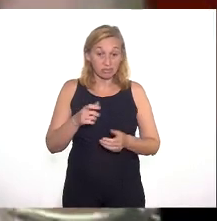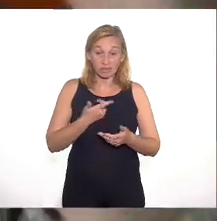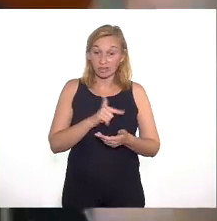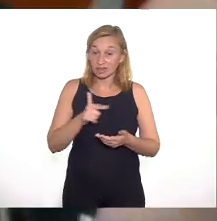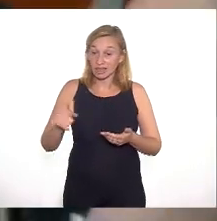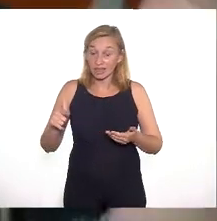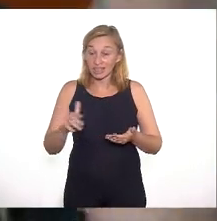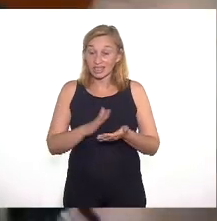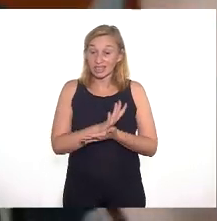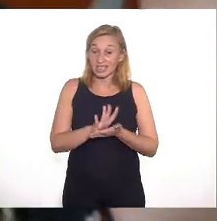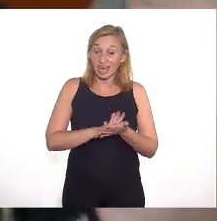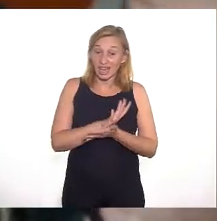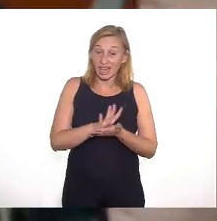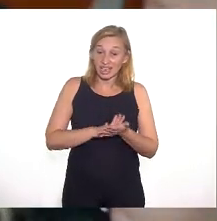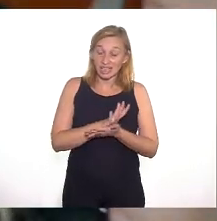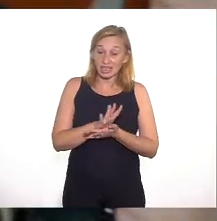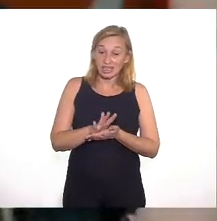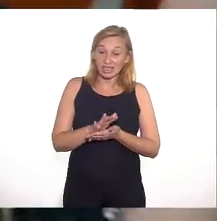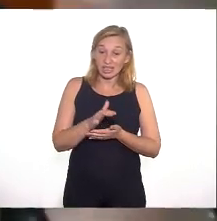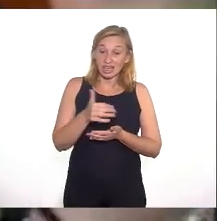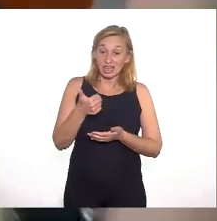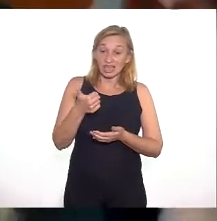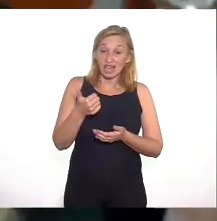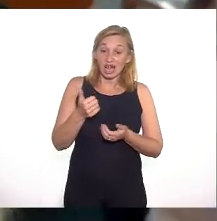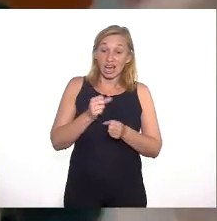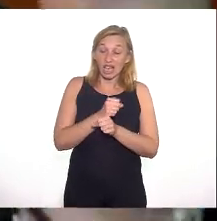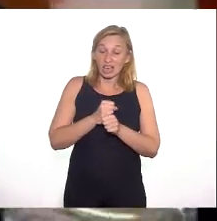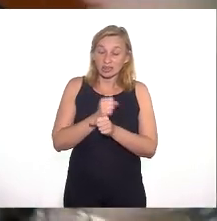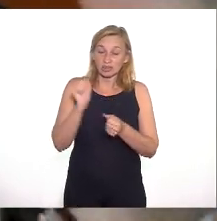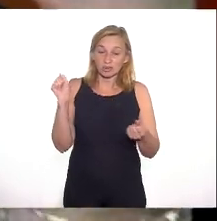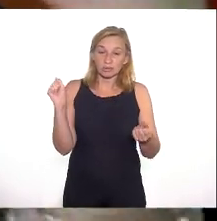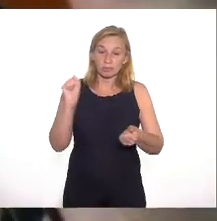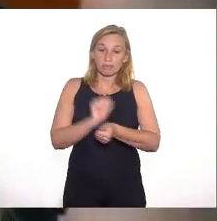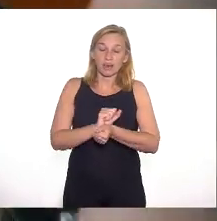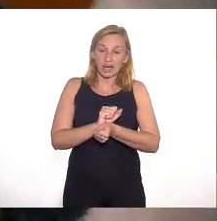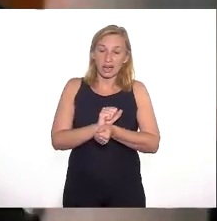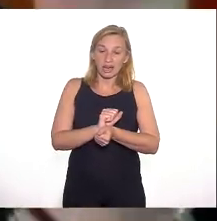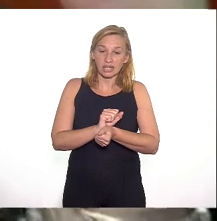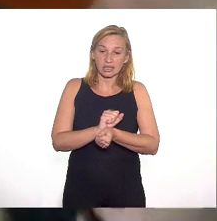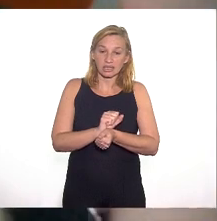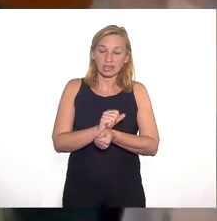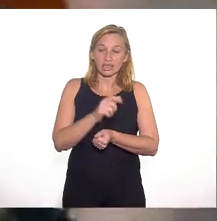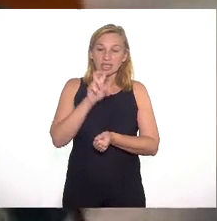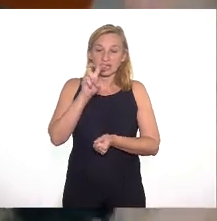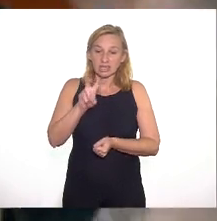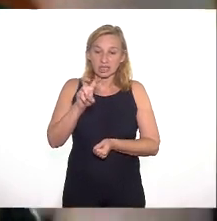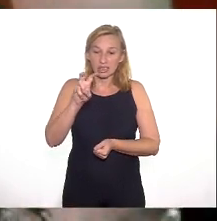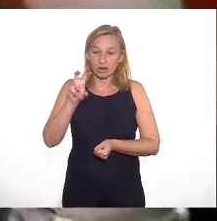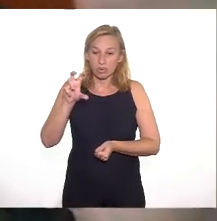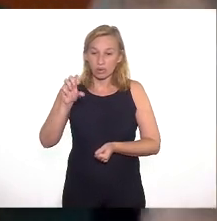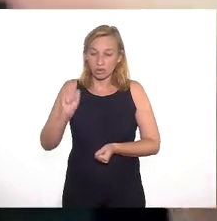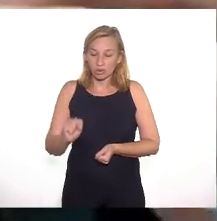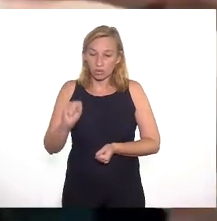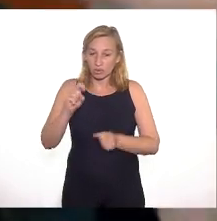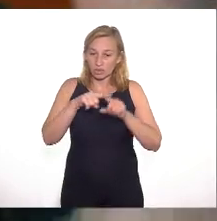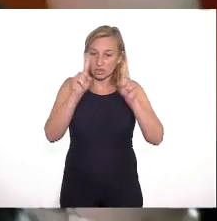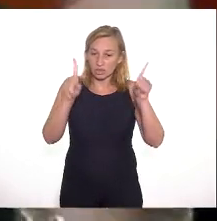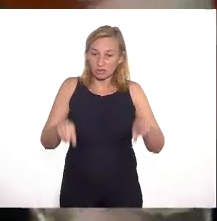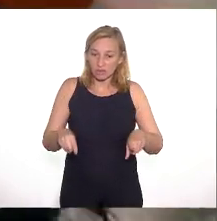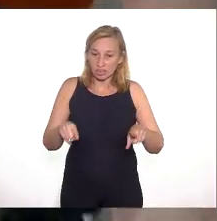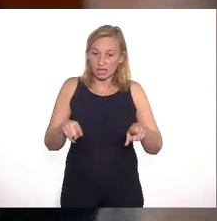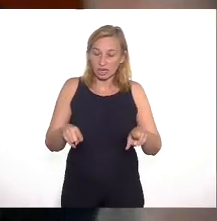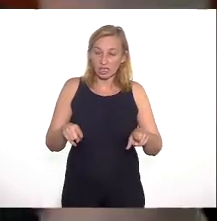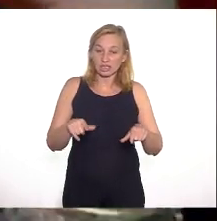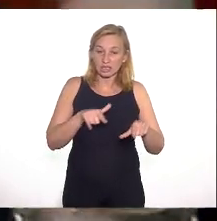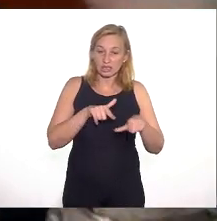menos armazéns há mais de décadas, emprega atualmente 58 servidores